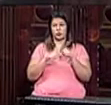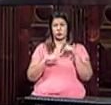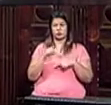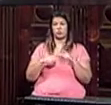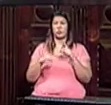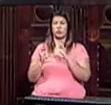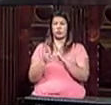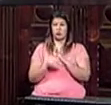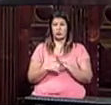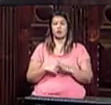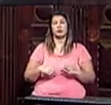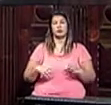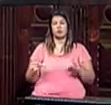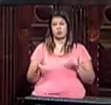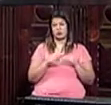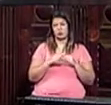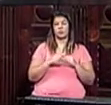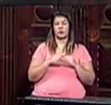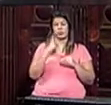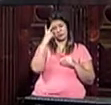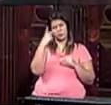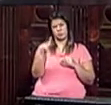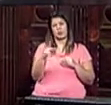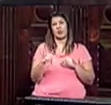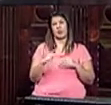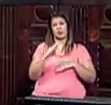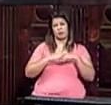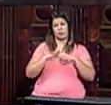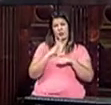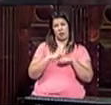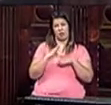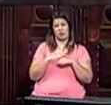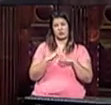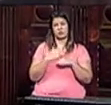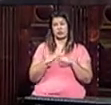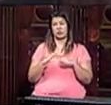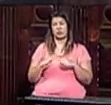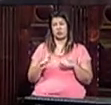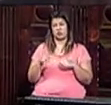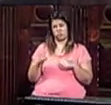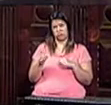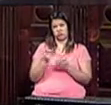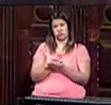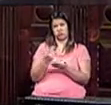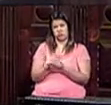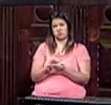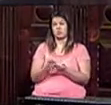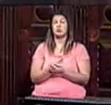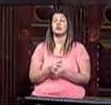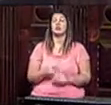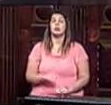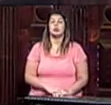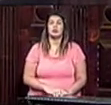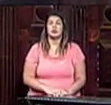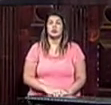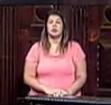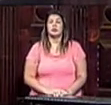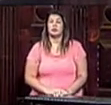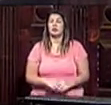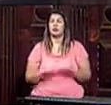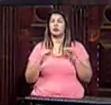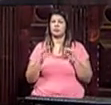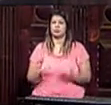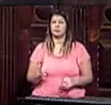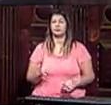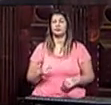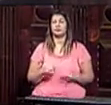roubado, contribui para a prática desse delito, e é fato. Isso foi mostrado de uma forma transparente